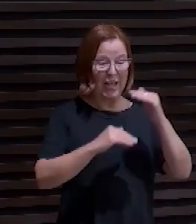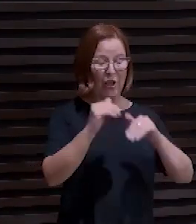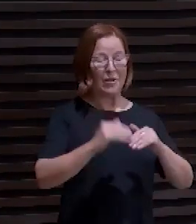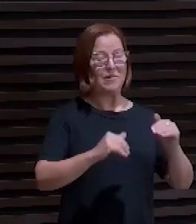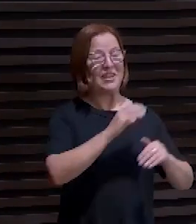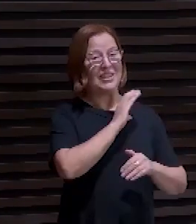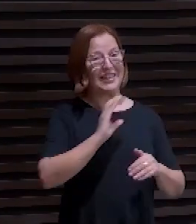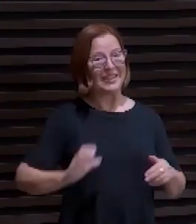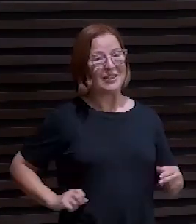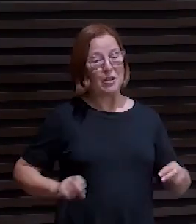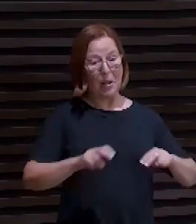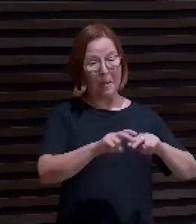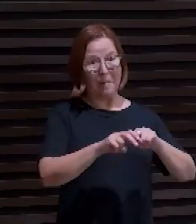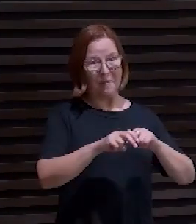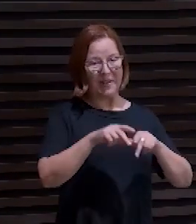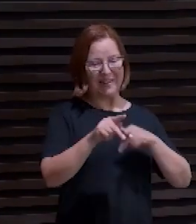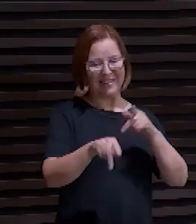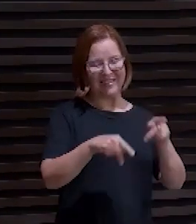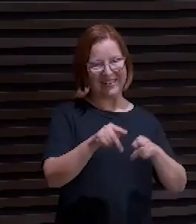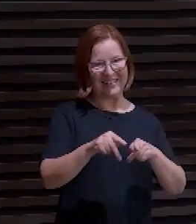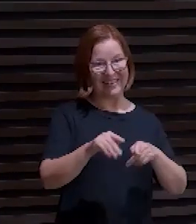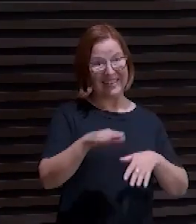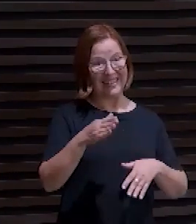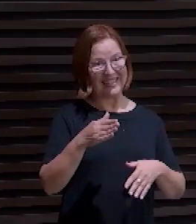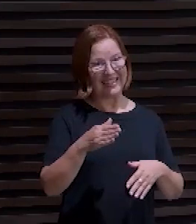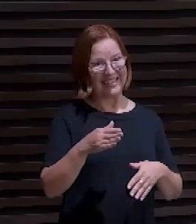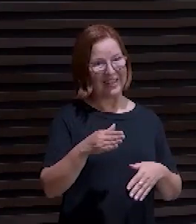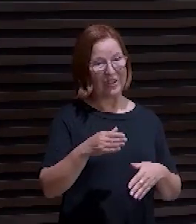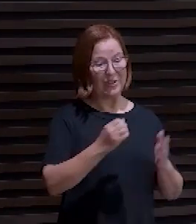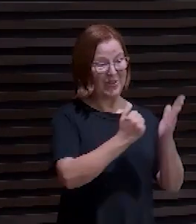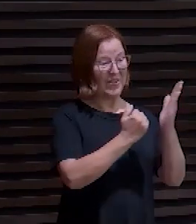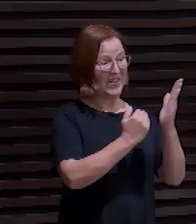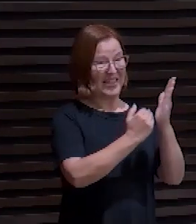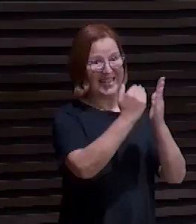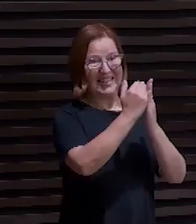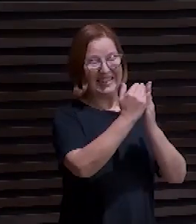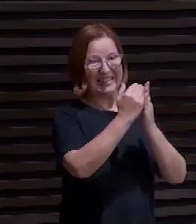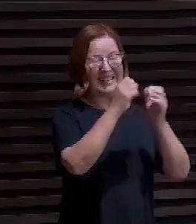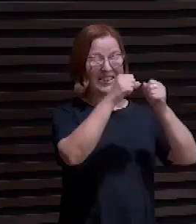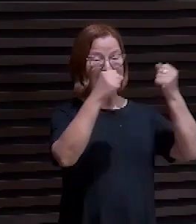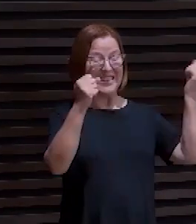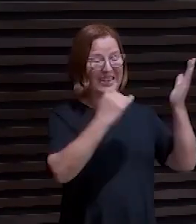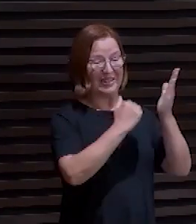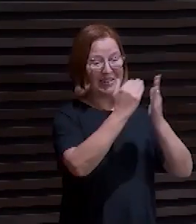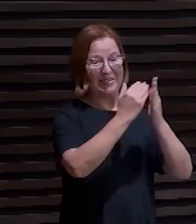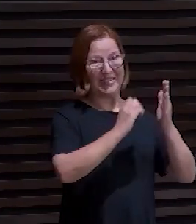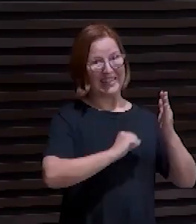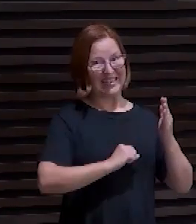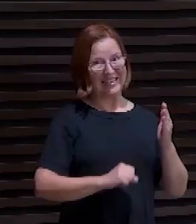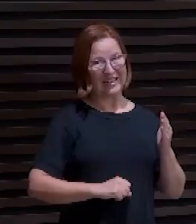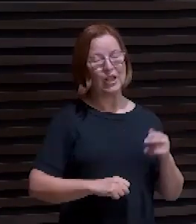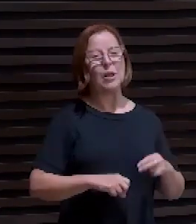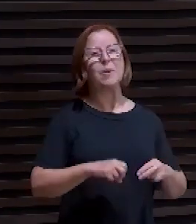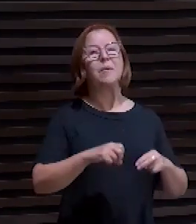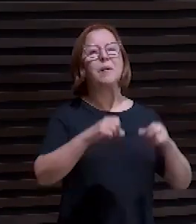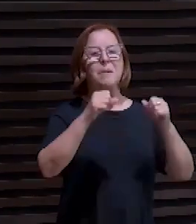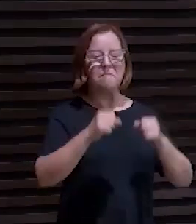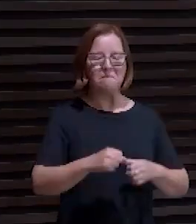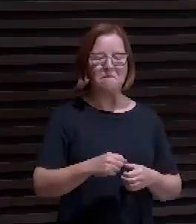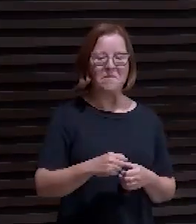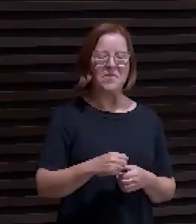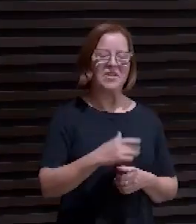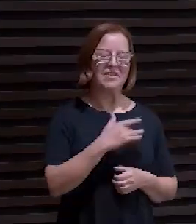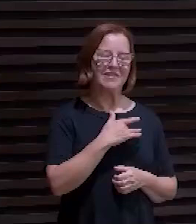pessoas. Então, grande sumo sacerdote que pode compadecer-se das minhas